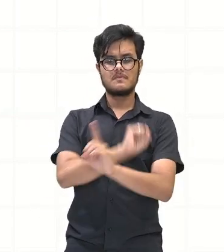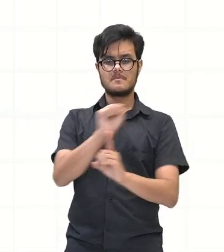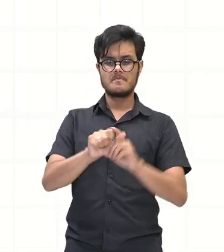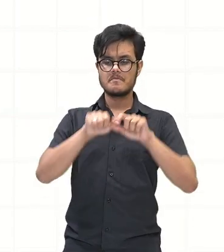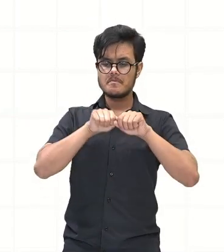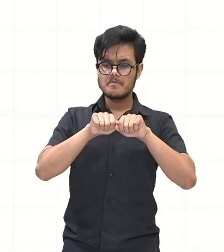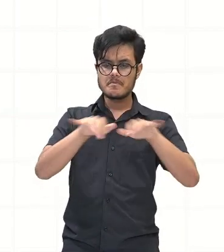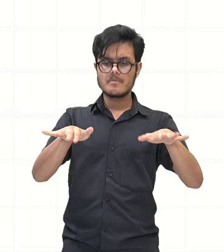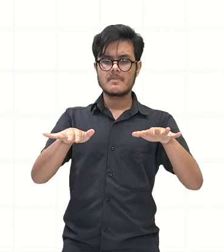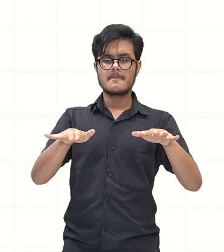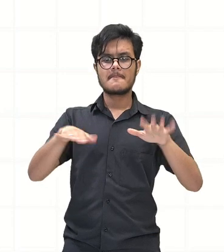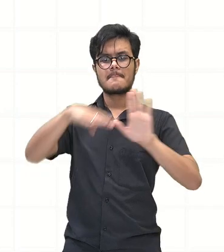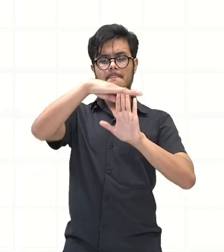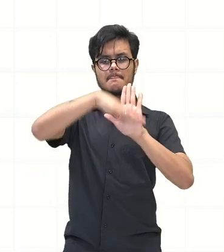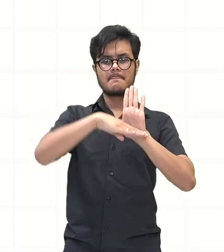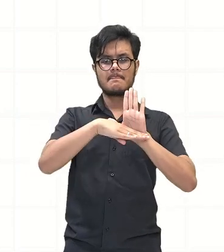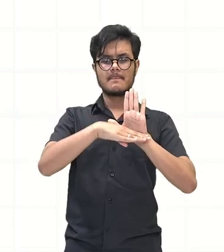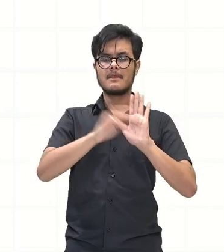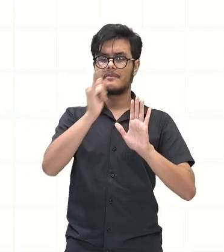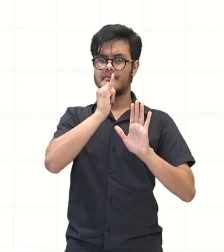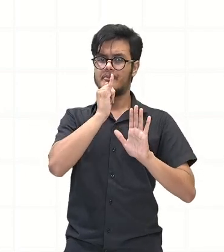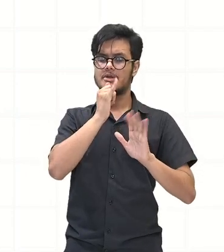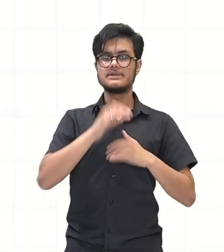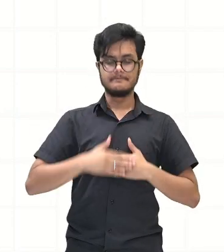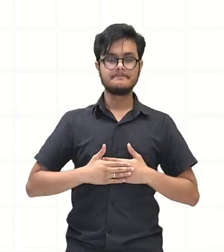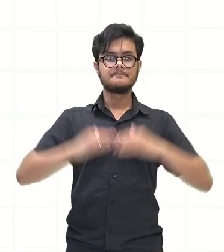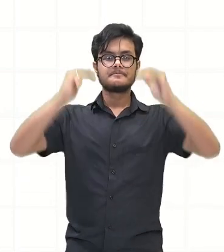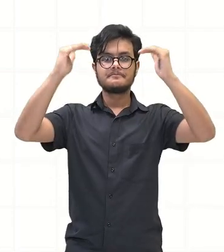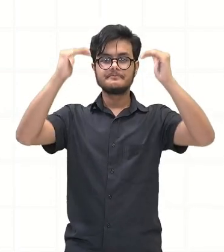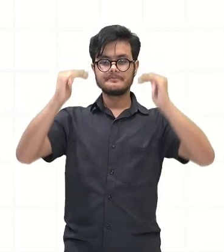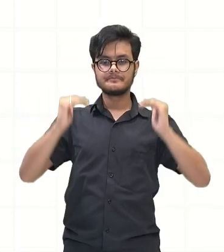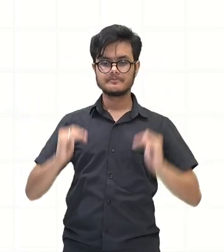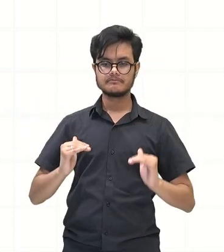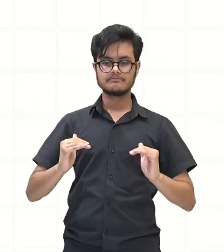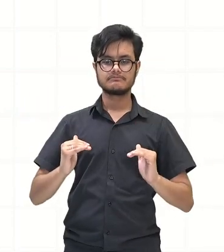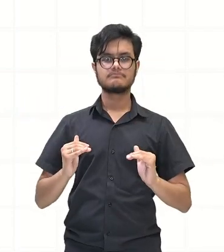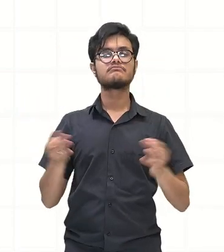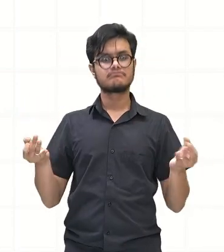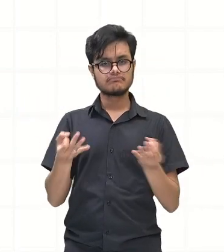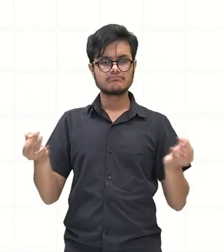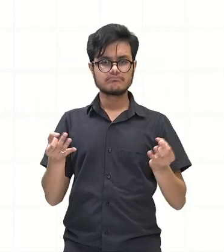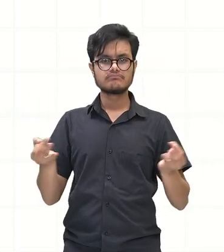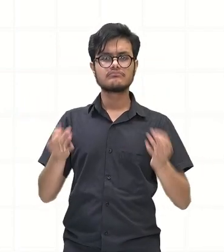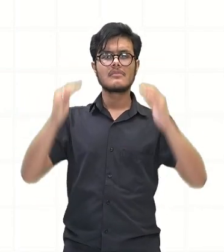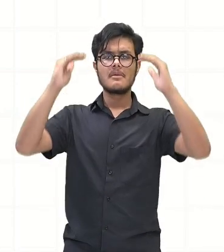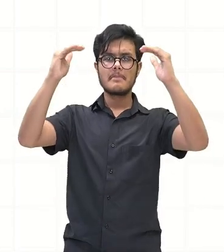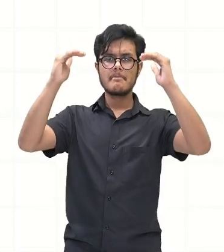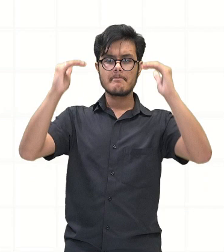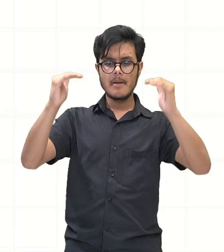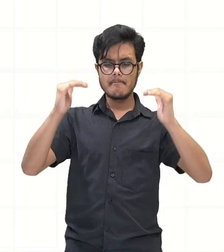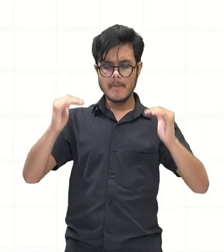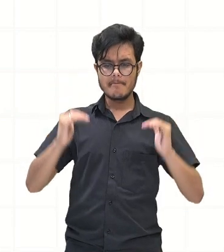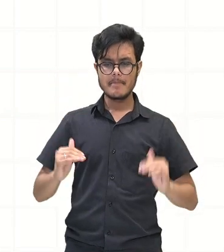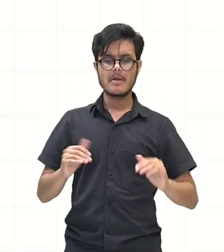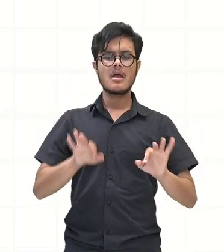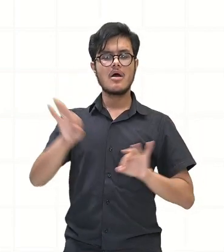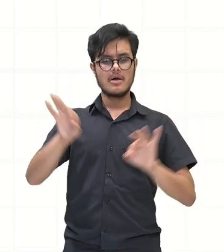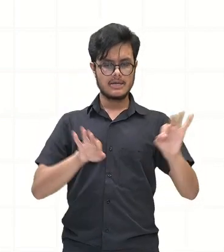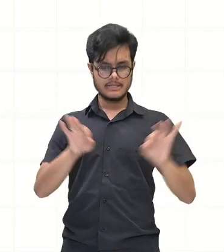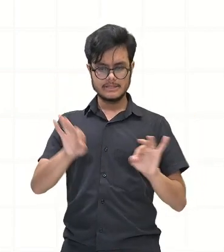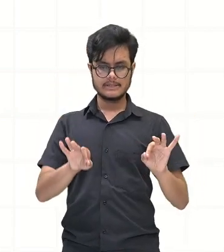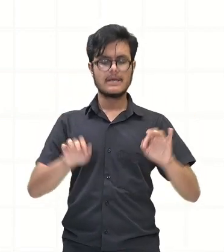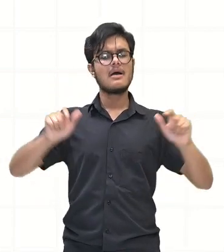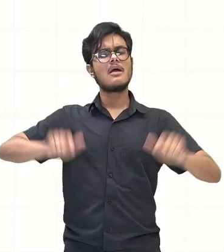sociedades hierarquizadas. O que isso quer dizer? De uma sociedade bem definida, bem dividida, em que